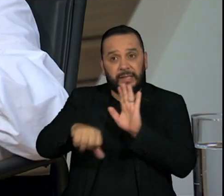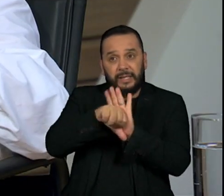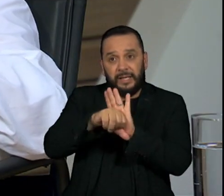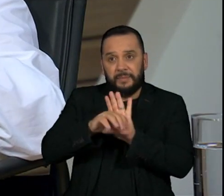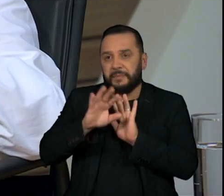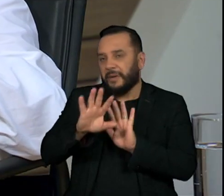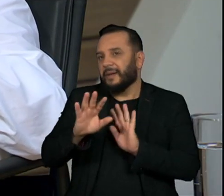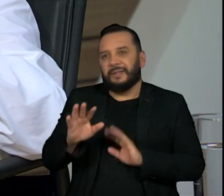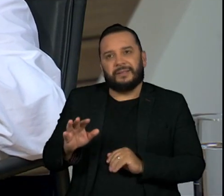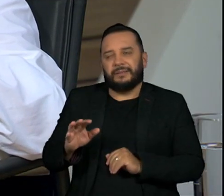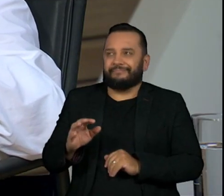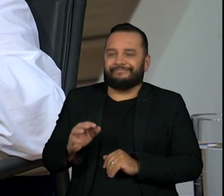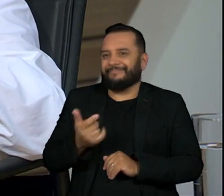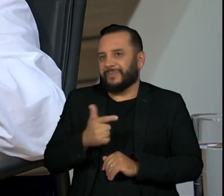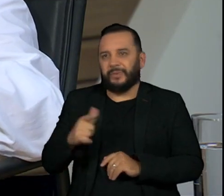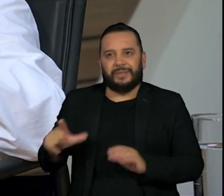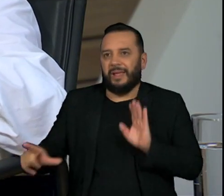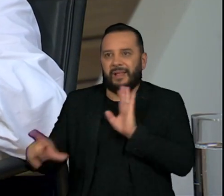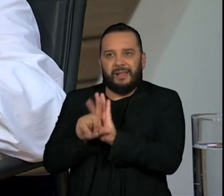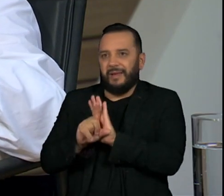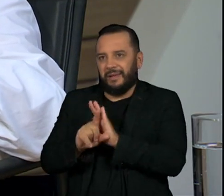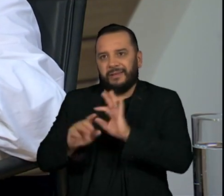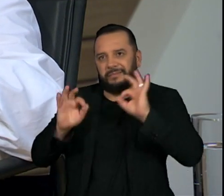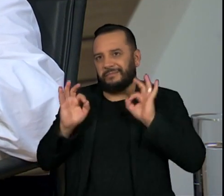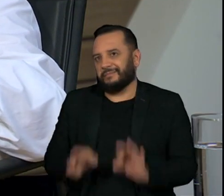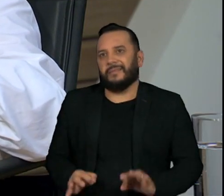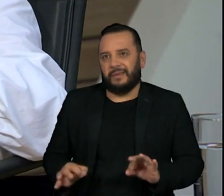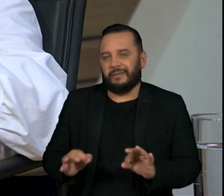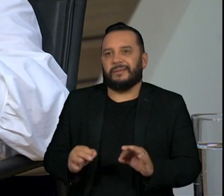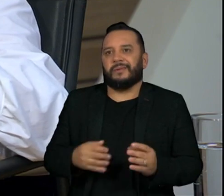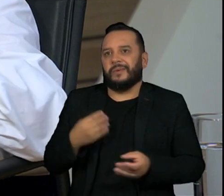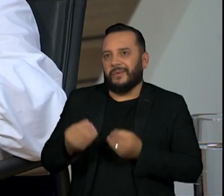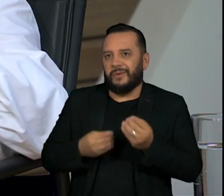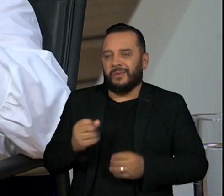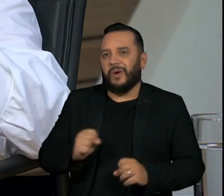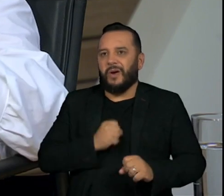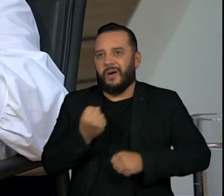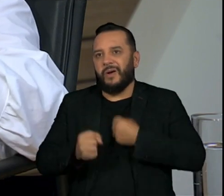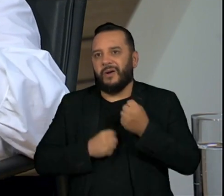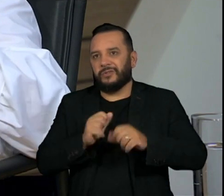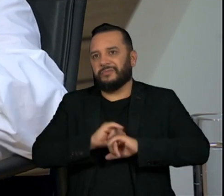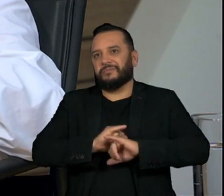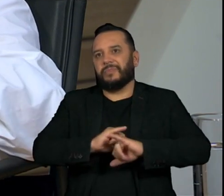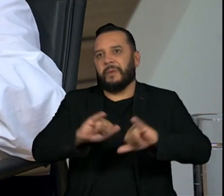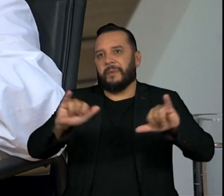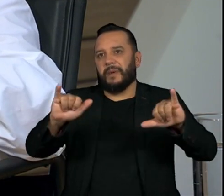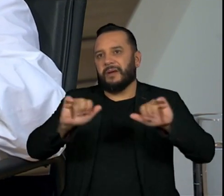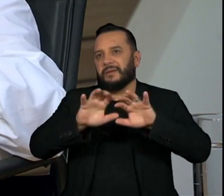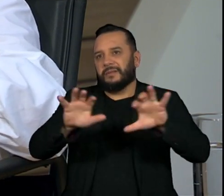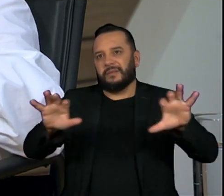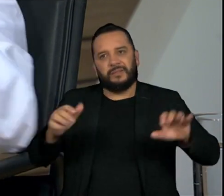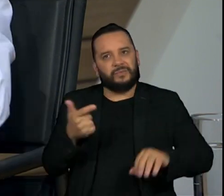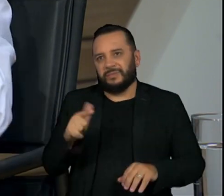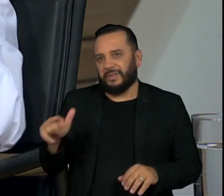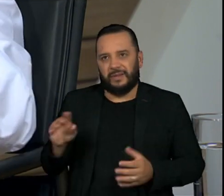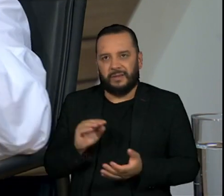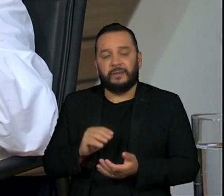né, tipificado no nosso Código Penal sobre discursos de ódio, disseminação. Mas faz falta,